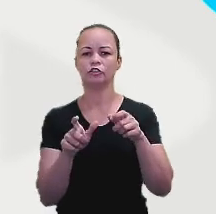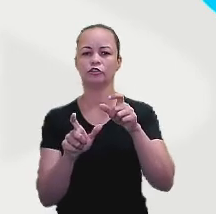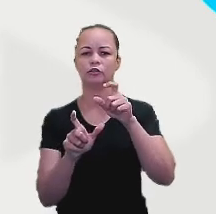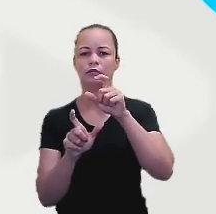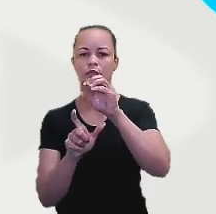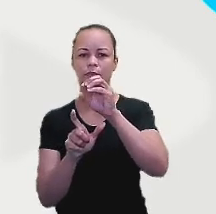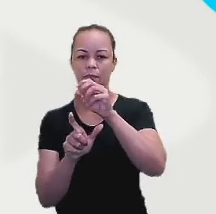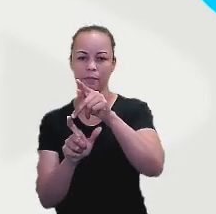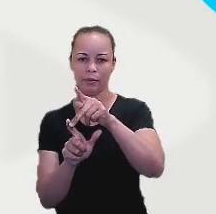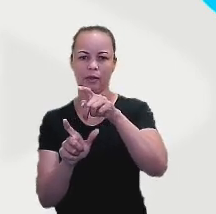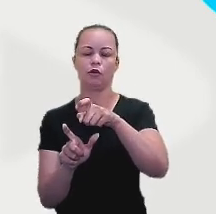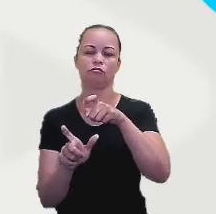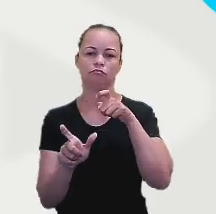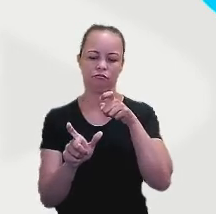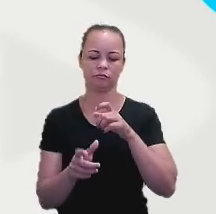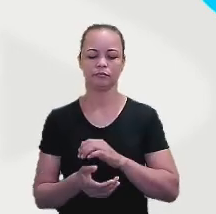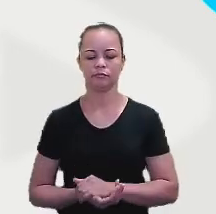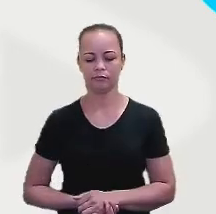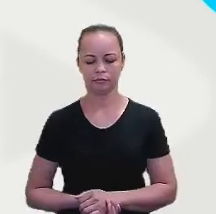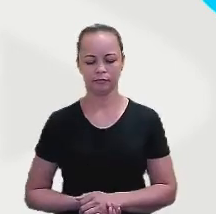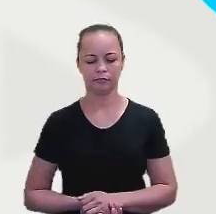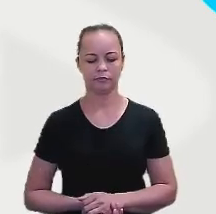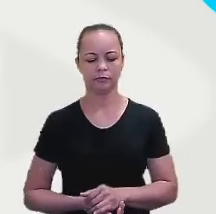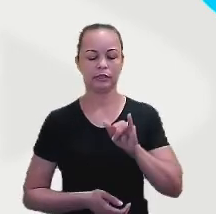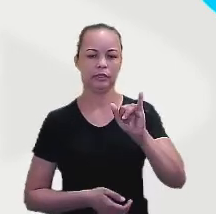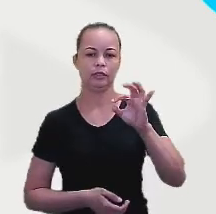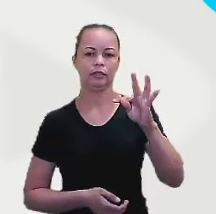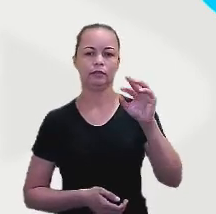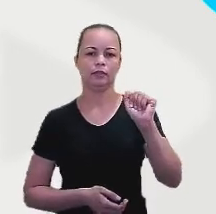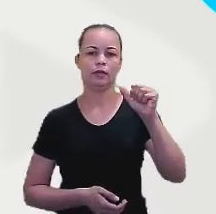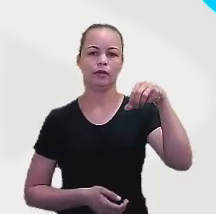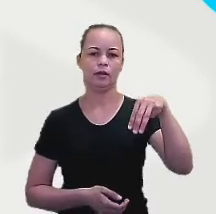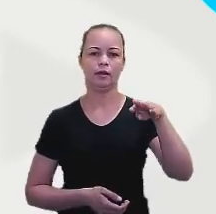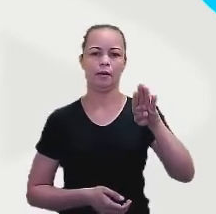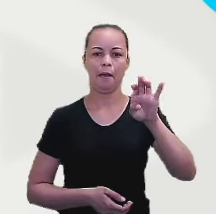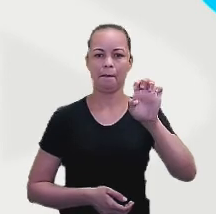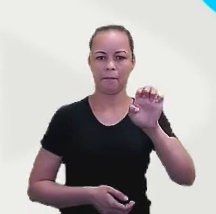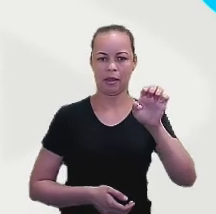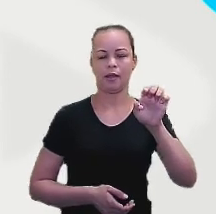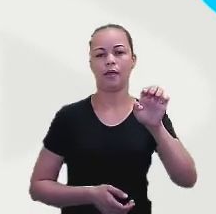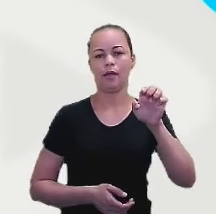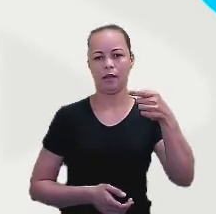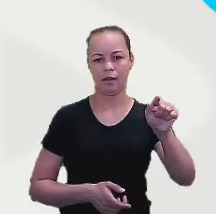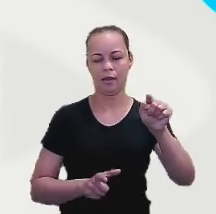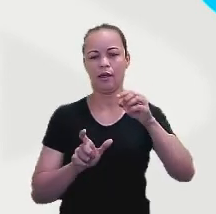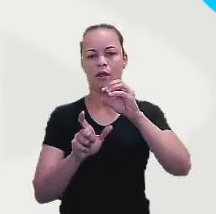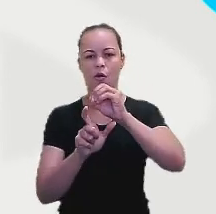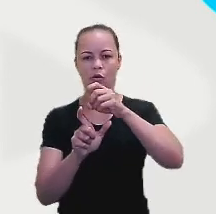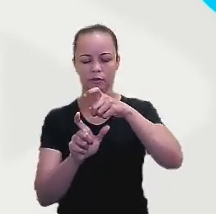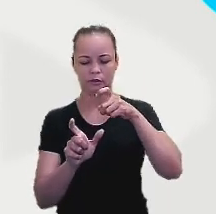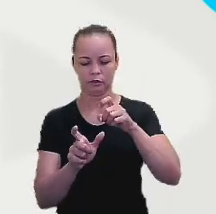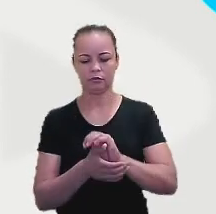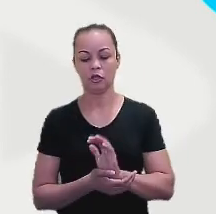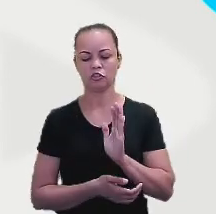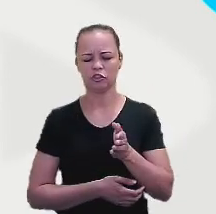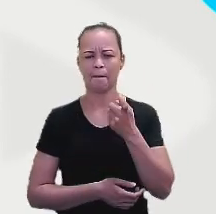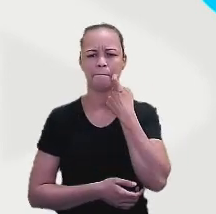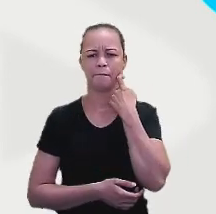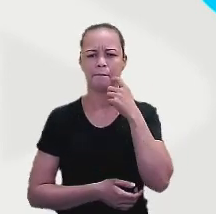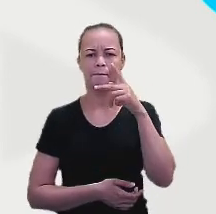tá? Então, não recebe. Ó, e também recebe porque é oxítona. Já peixe, termina em E,